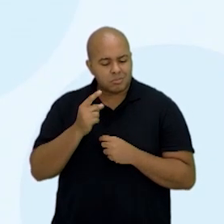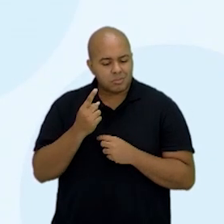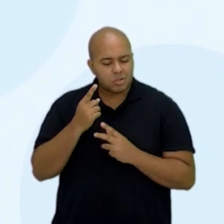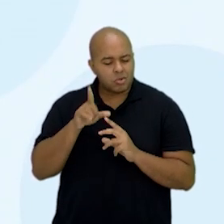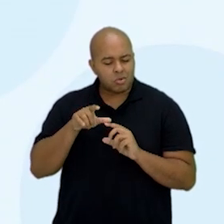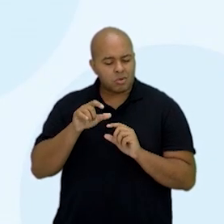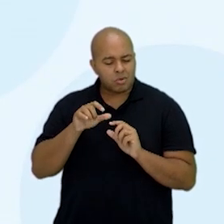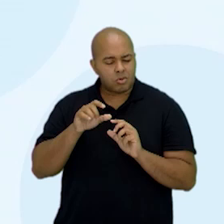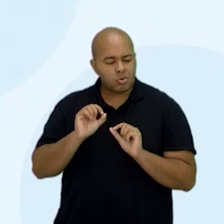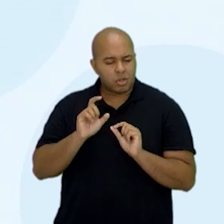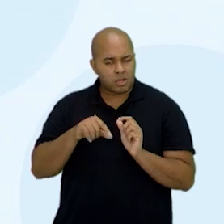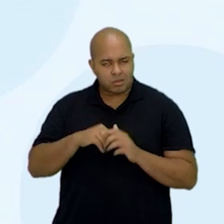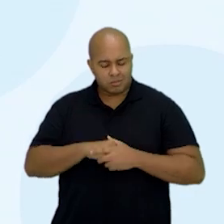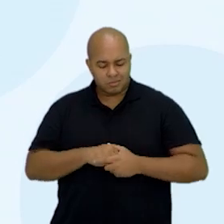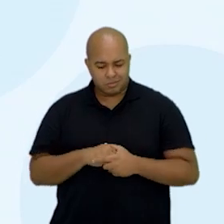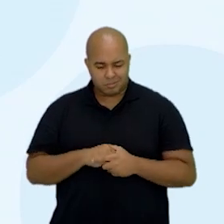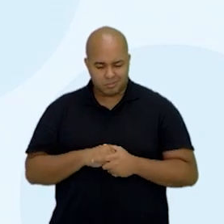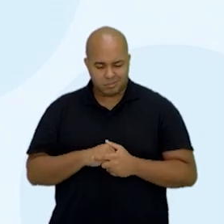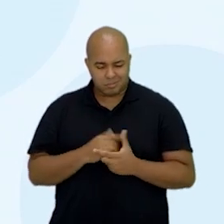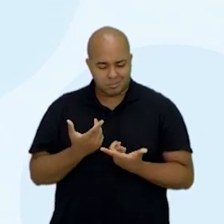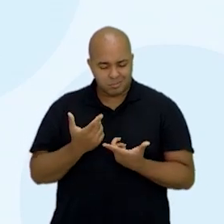the world